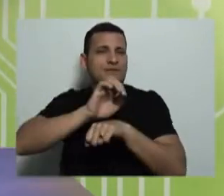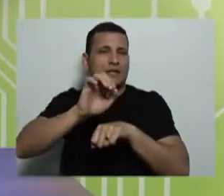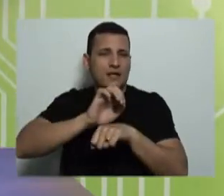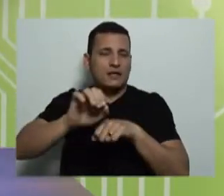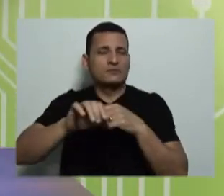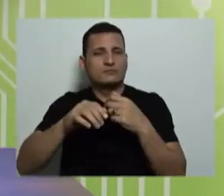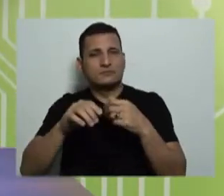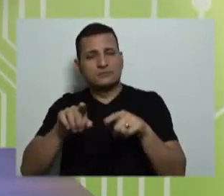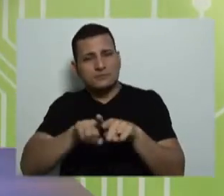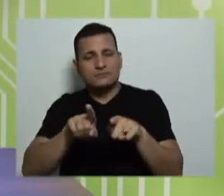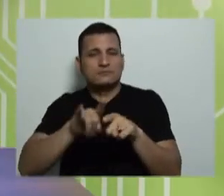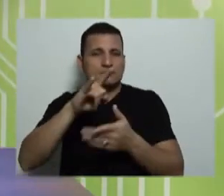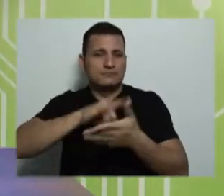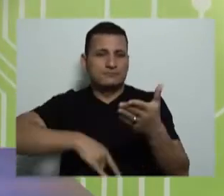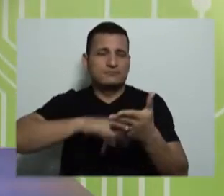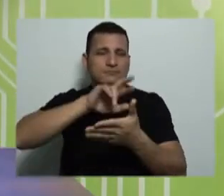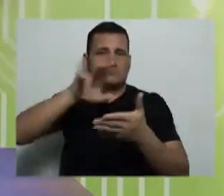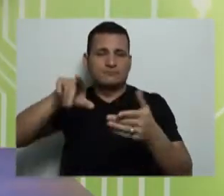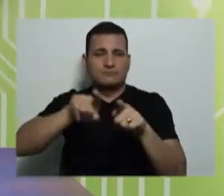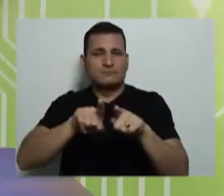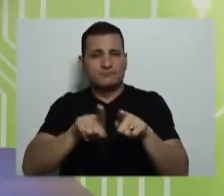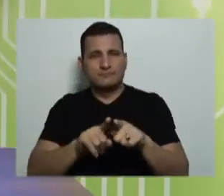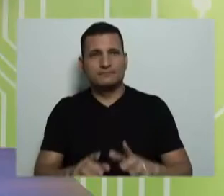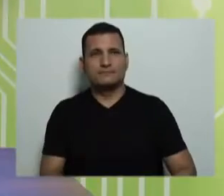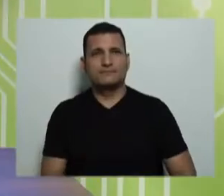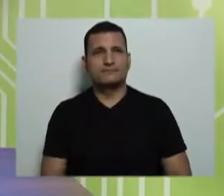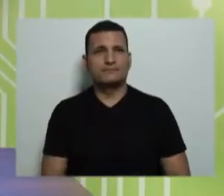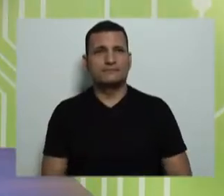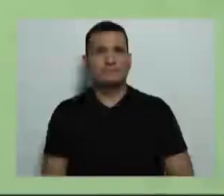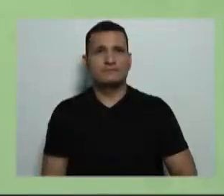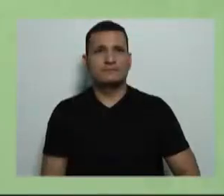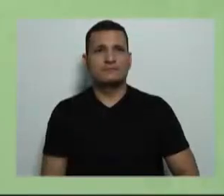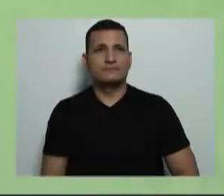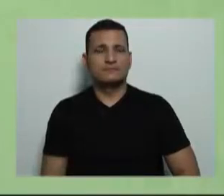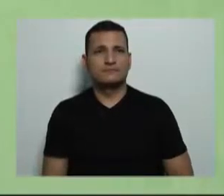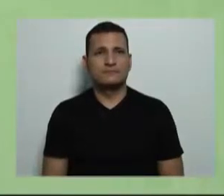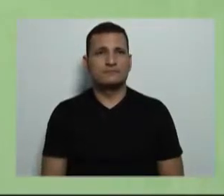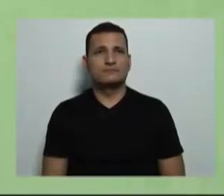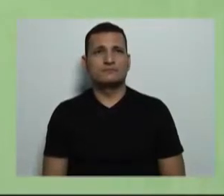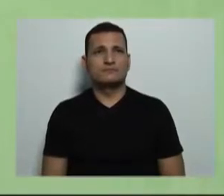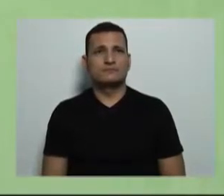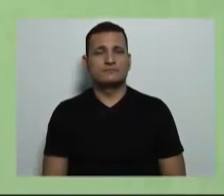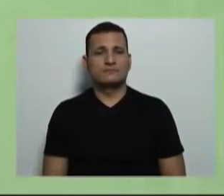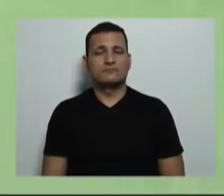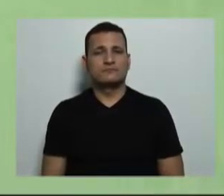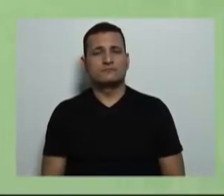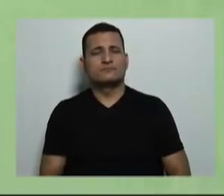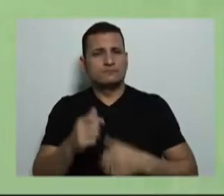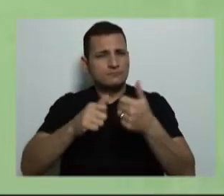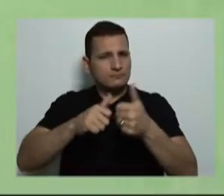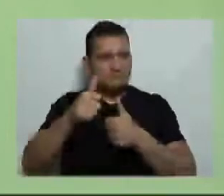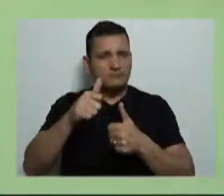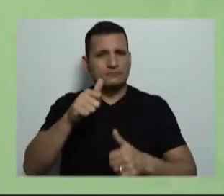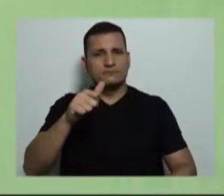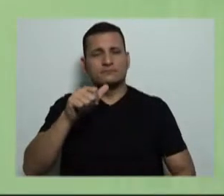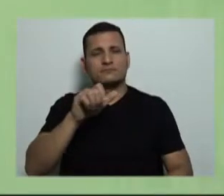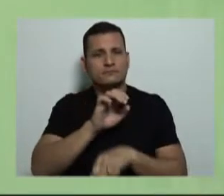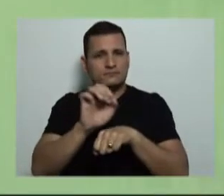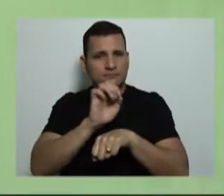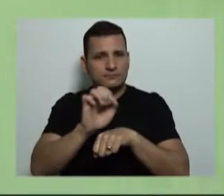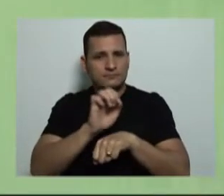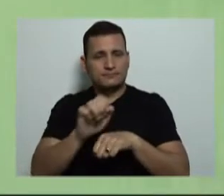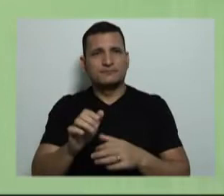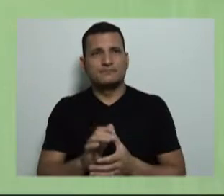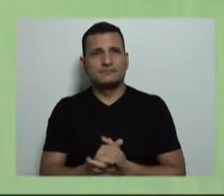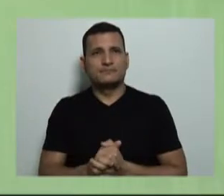vamos prosseguir aqui na nossa fala para a gente sobrar tempo no final. Vamos lá. Da avaliação do estágio. Para efeitos de